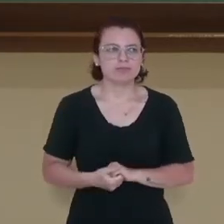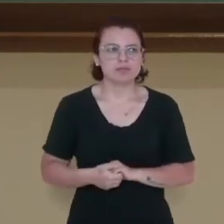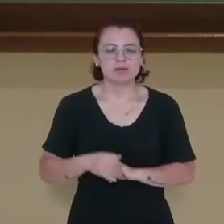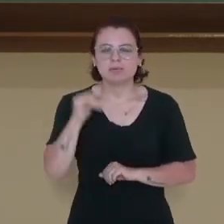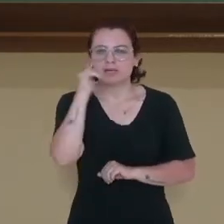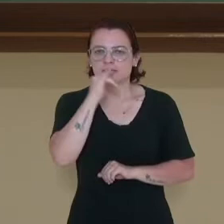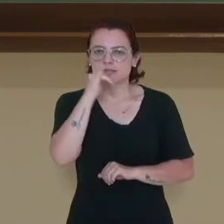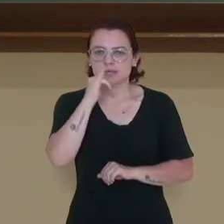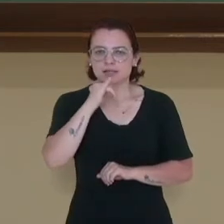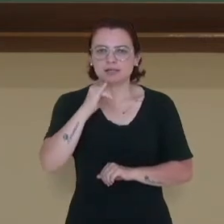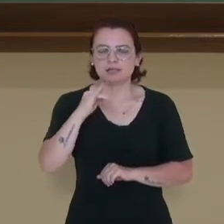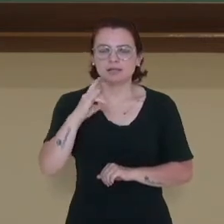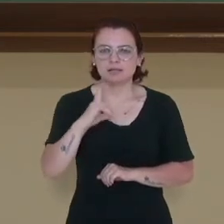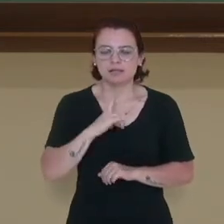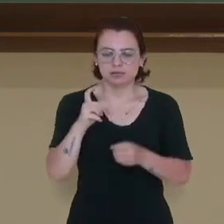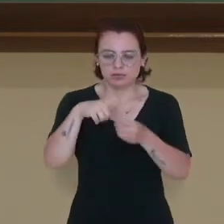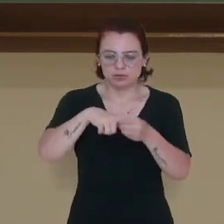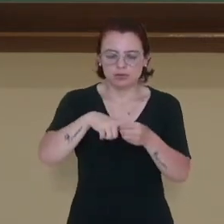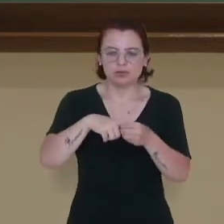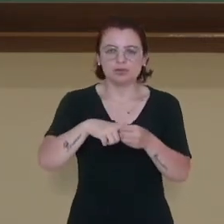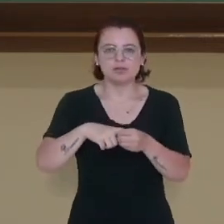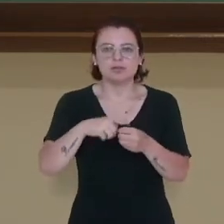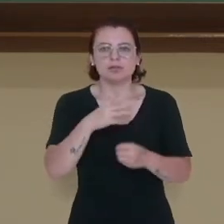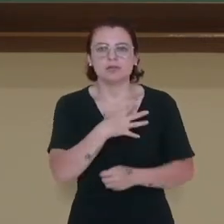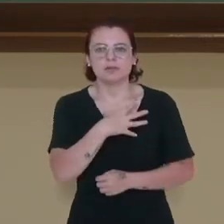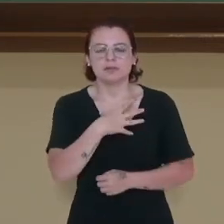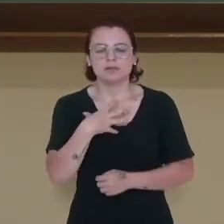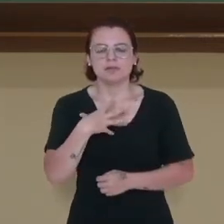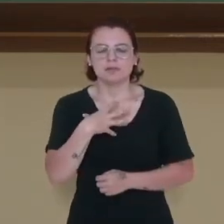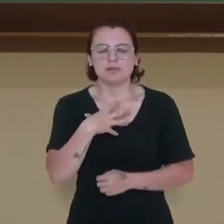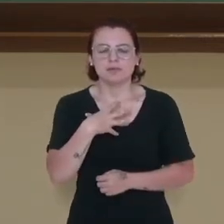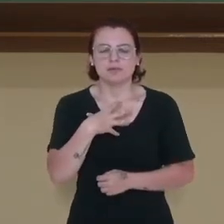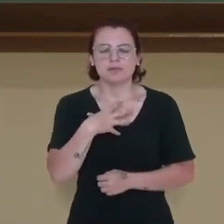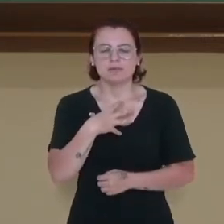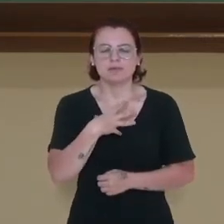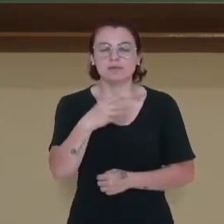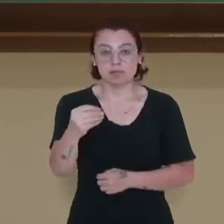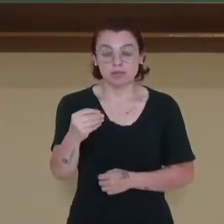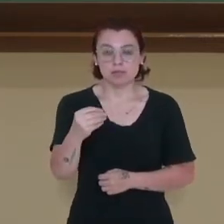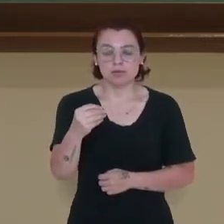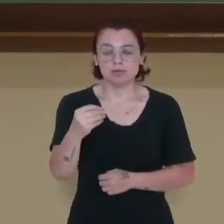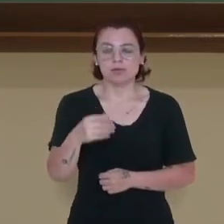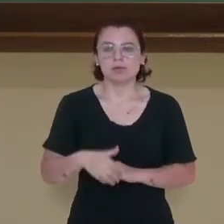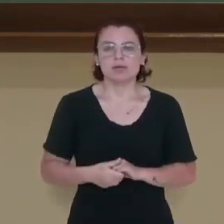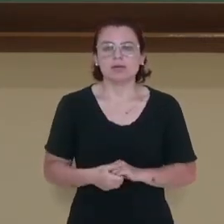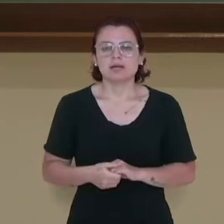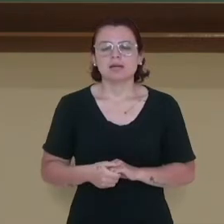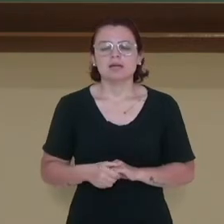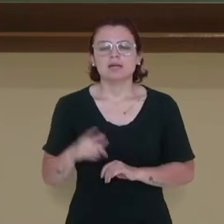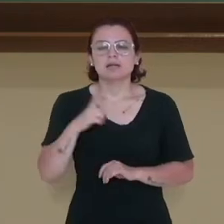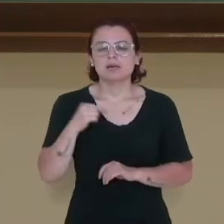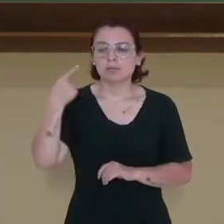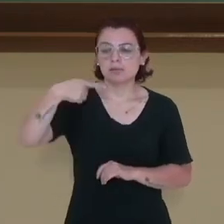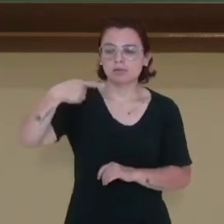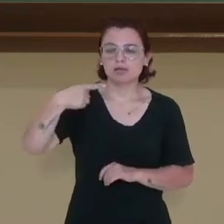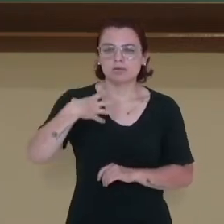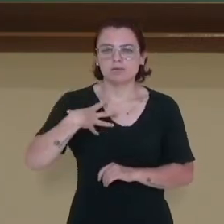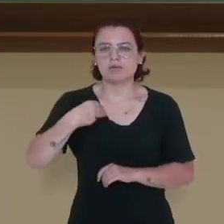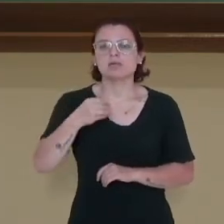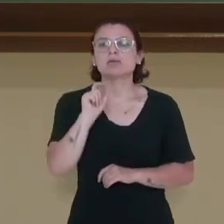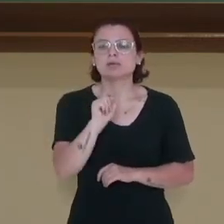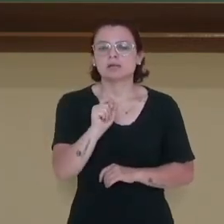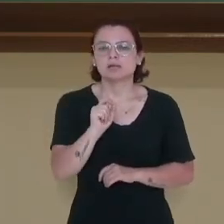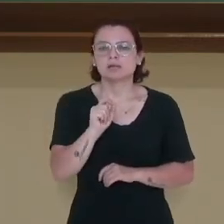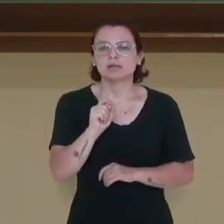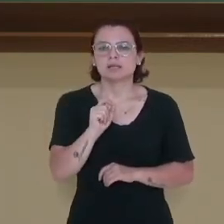terra de Canaã, e o primeiro filho dele com a sua com a concubina, né? Da sua esposa, que, no caso,